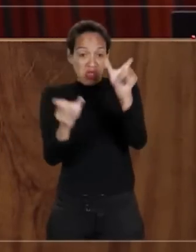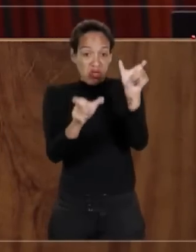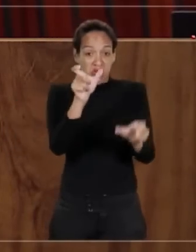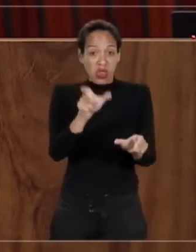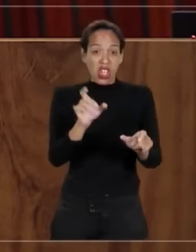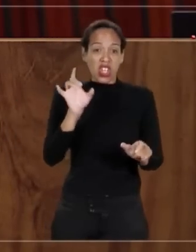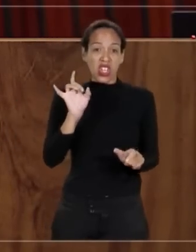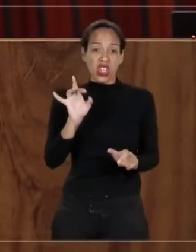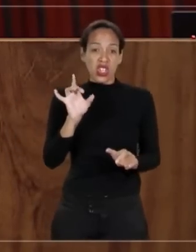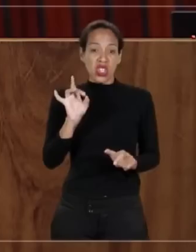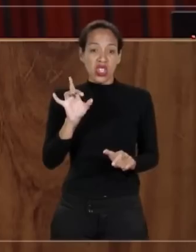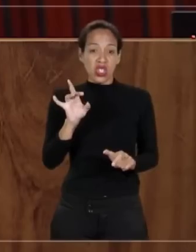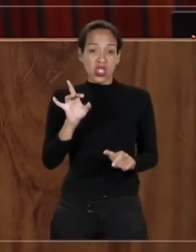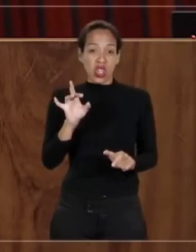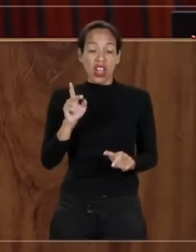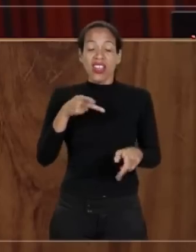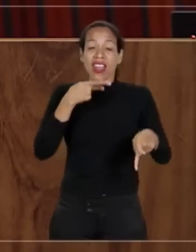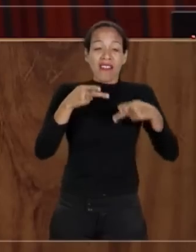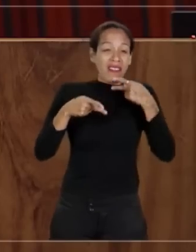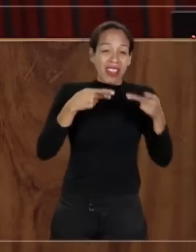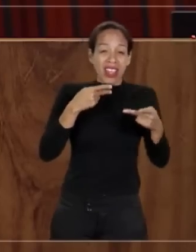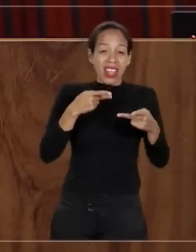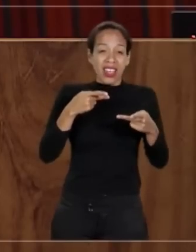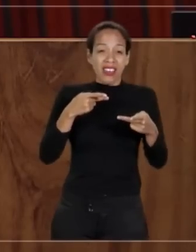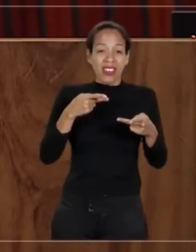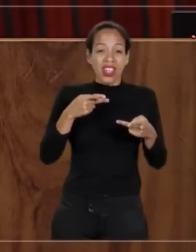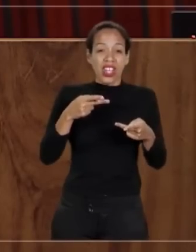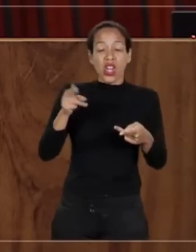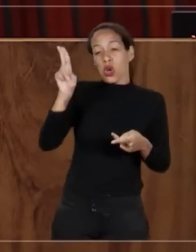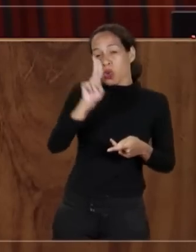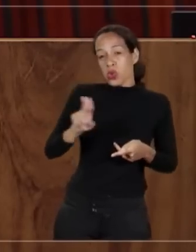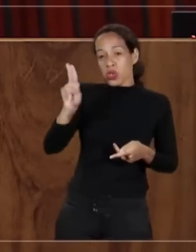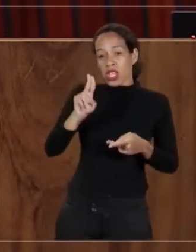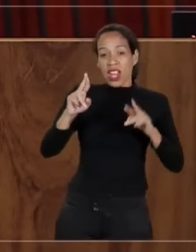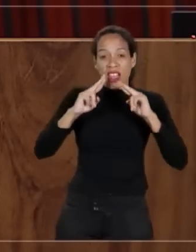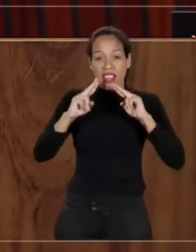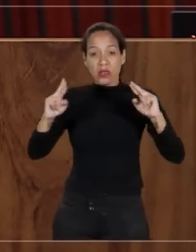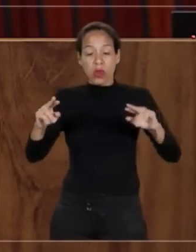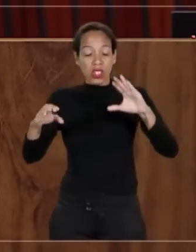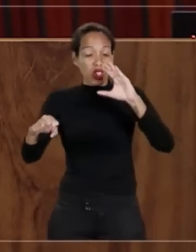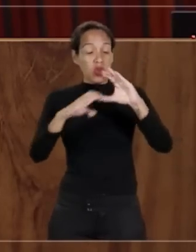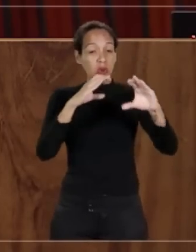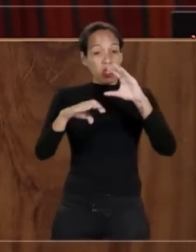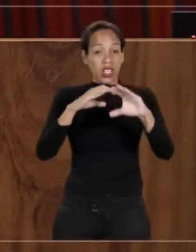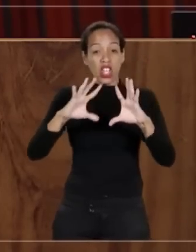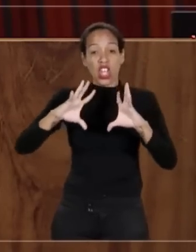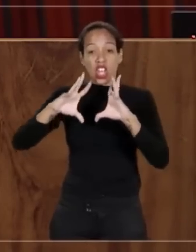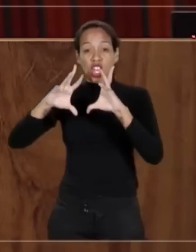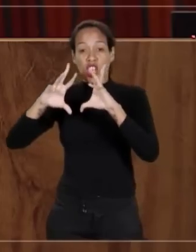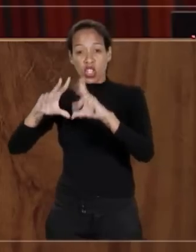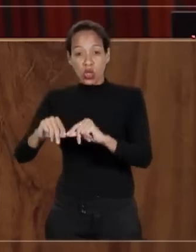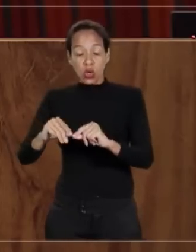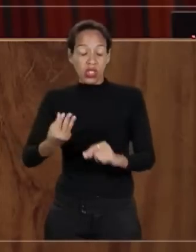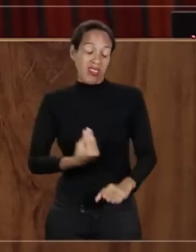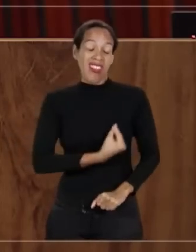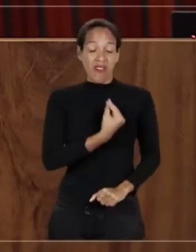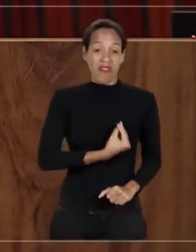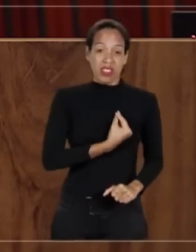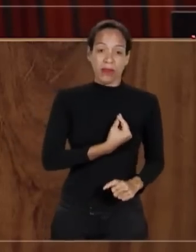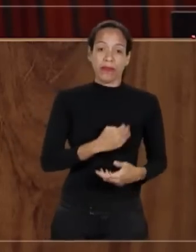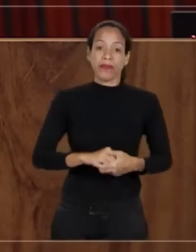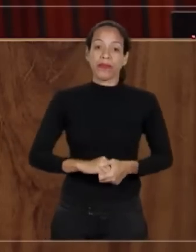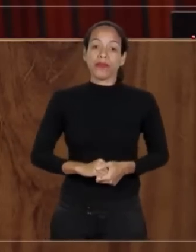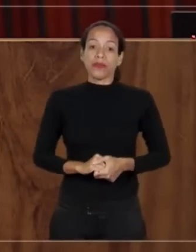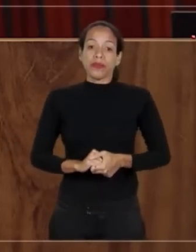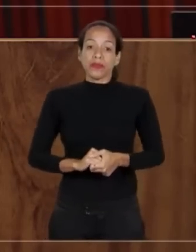ao apego literal à palavra dita. É assim que otimizamos os resultados de comunicação em todos os campos da nossa vida.